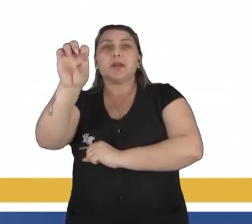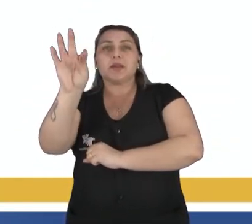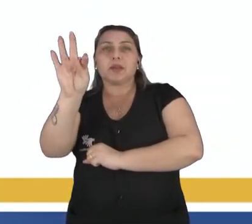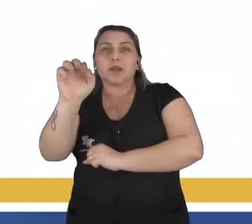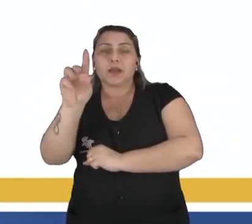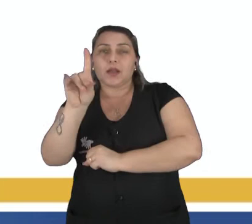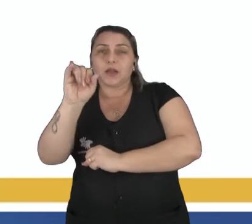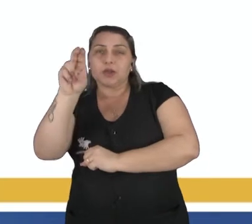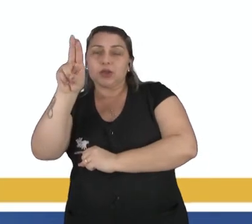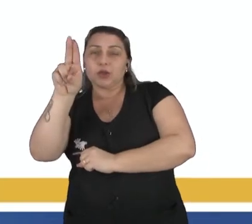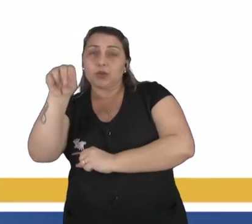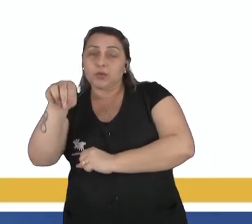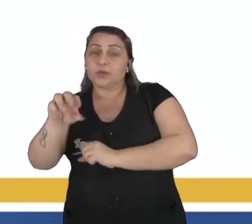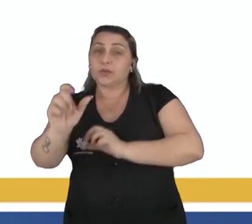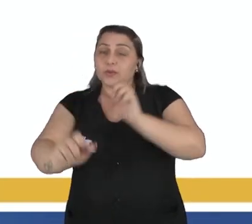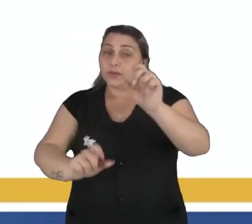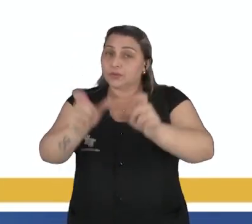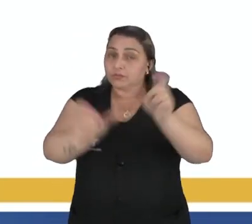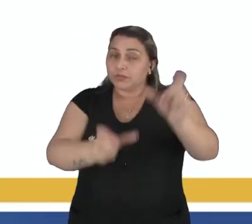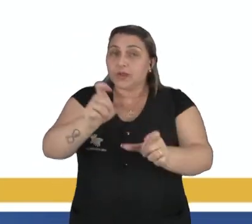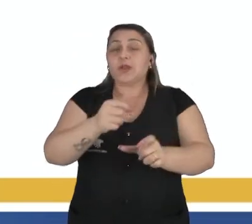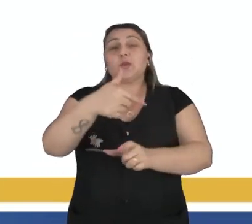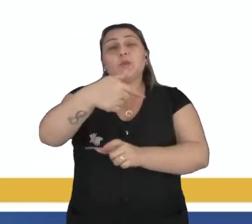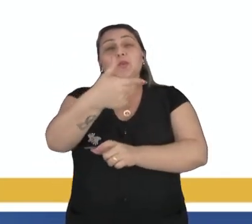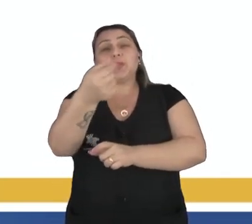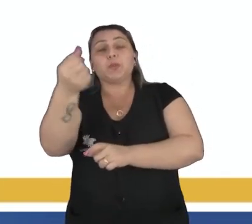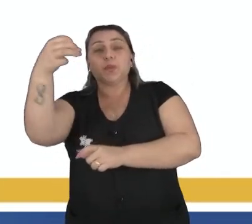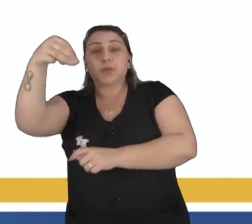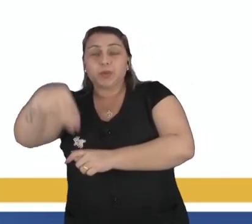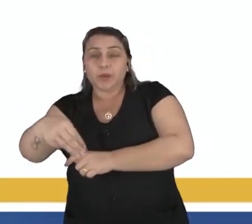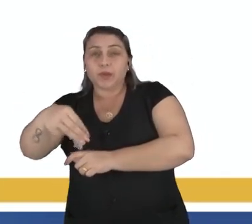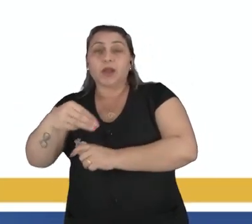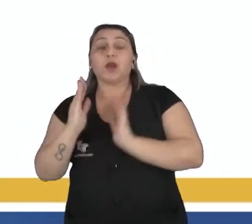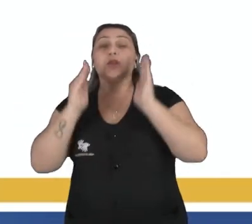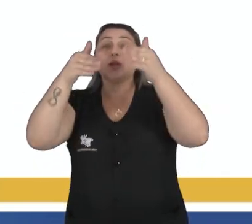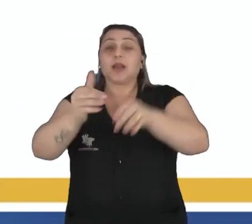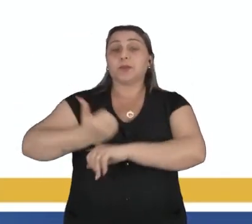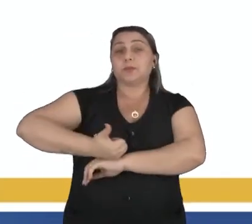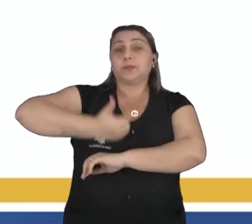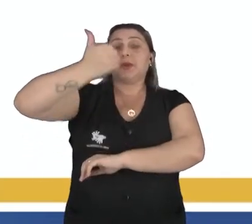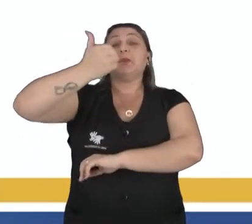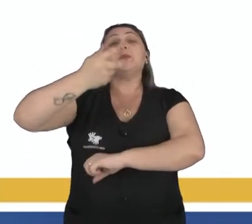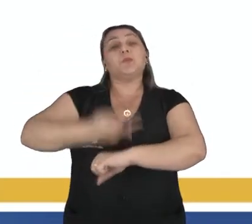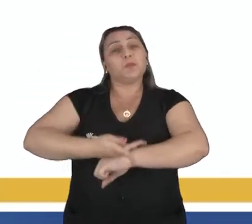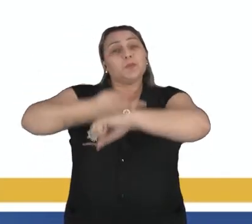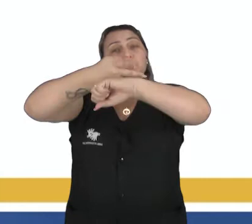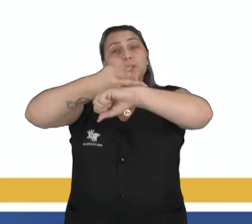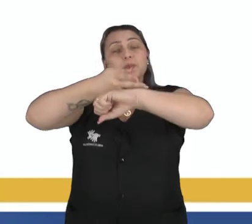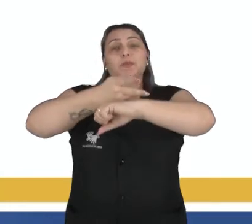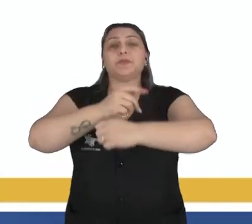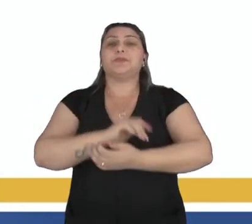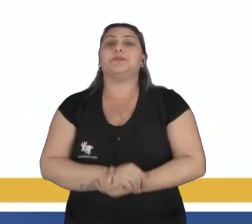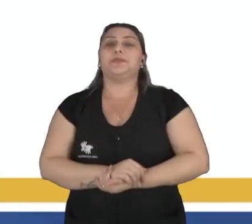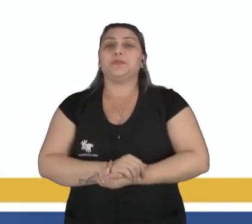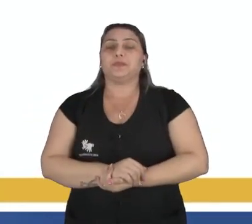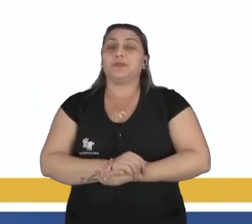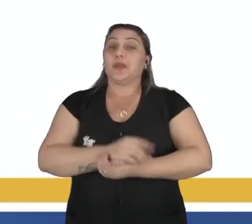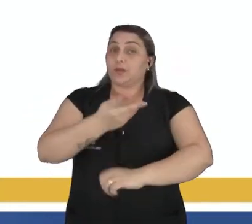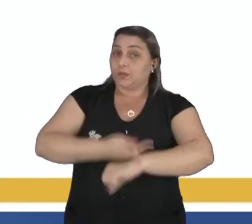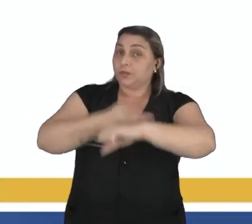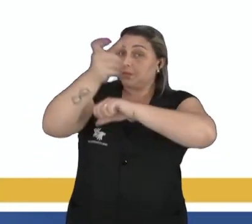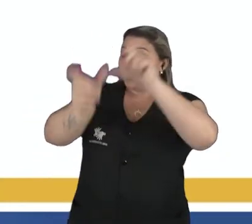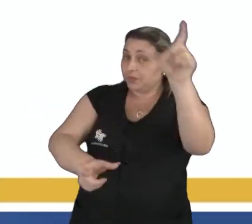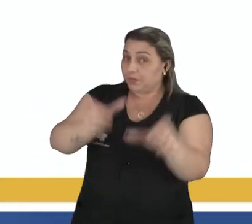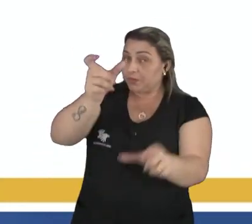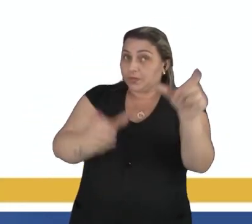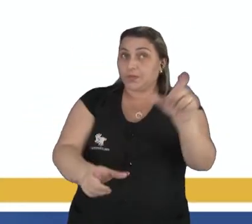Stadium. Os corredores tinham que percorrer 200 metros, e o que chegasse primeiro era considerado campeão. E este